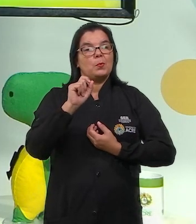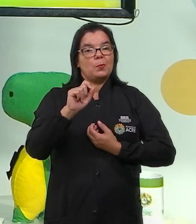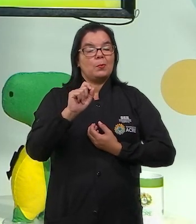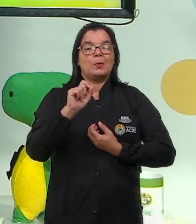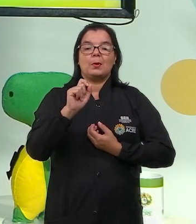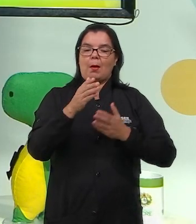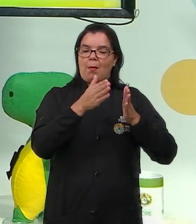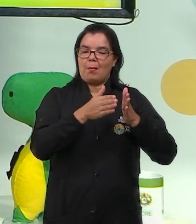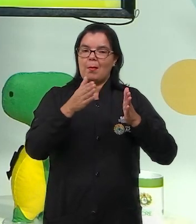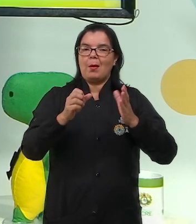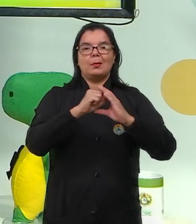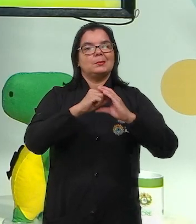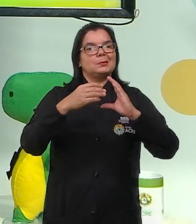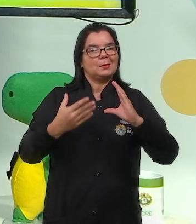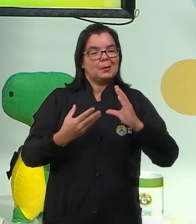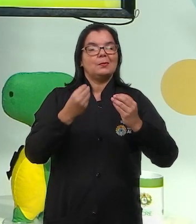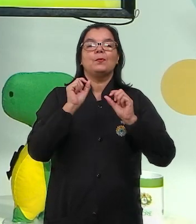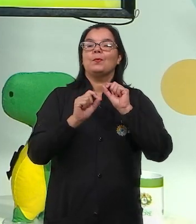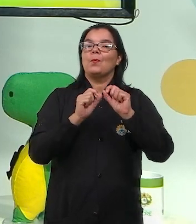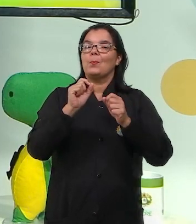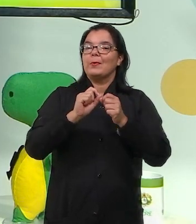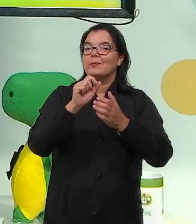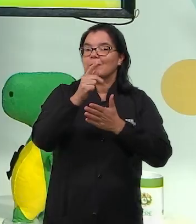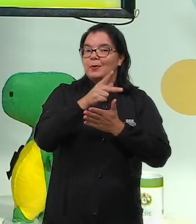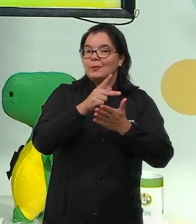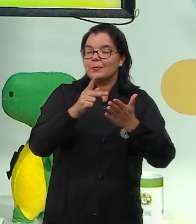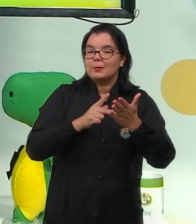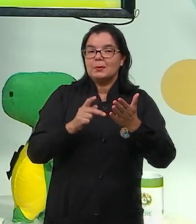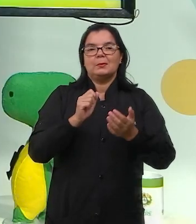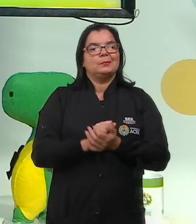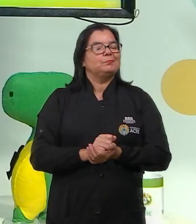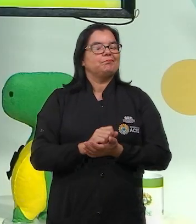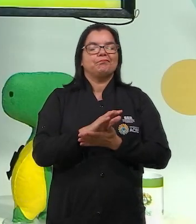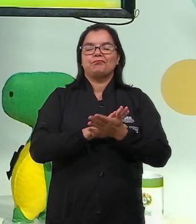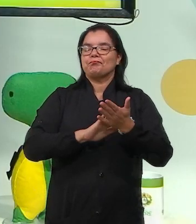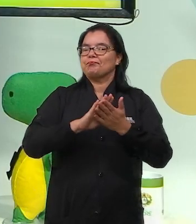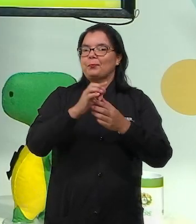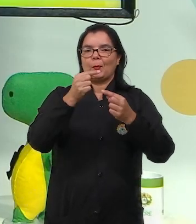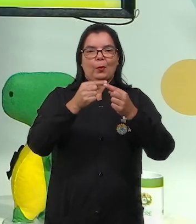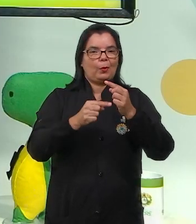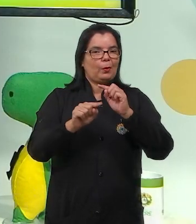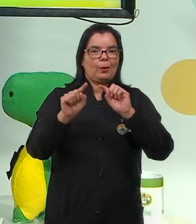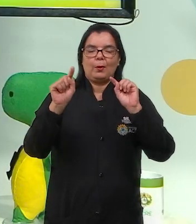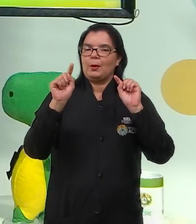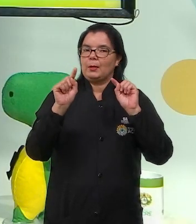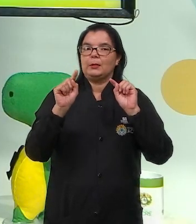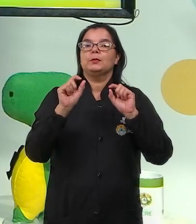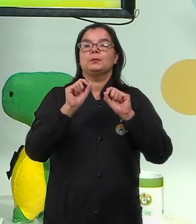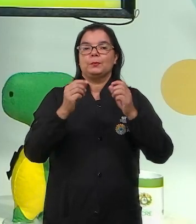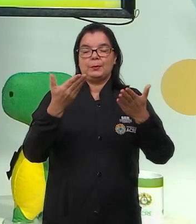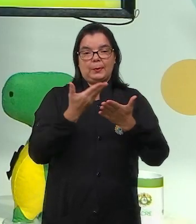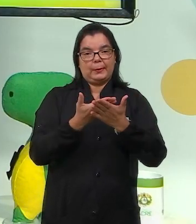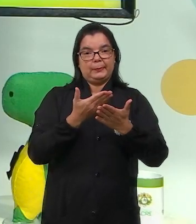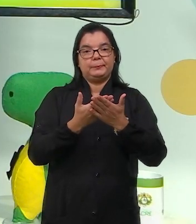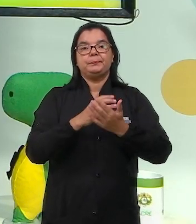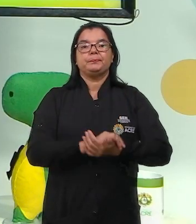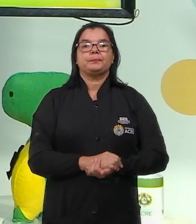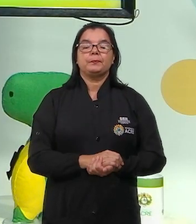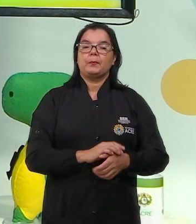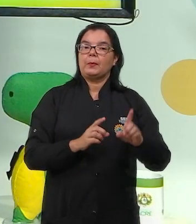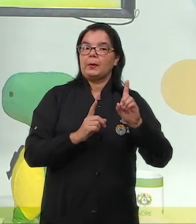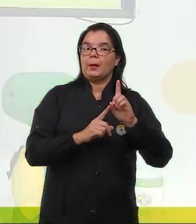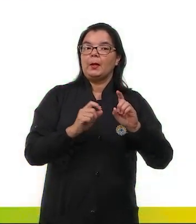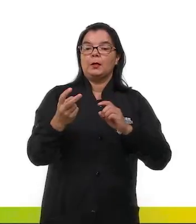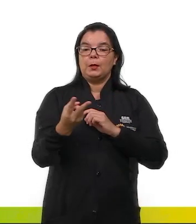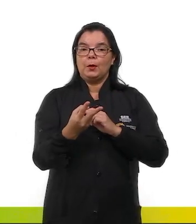o padrão, as características de um poema. Essa alternativa não tinha nada a ver com o que foi passado agora nessa aula. E a letra